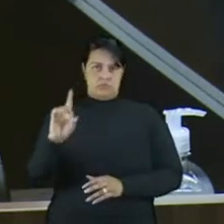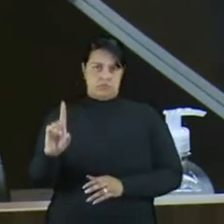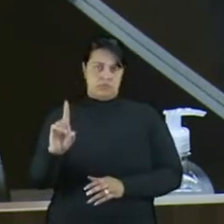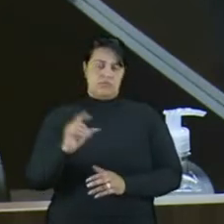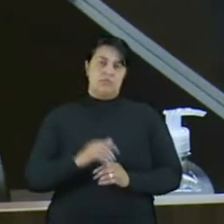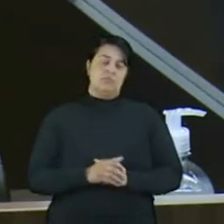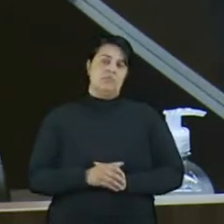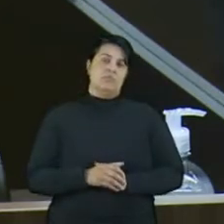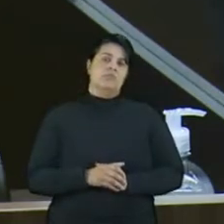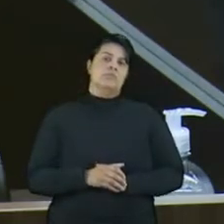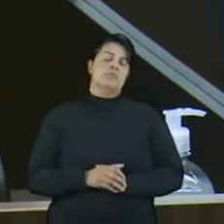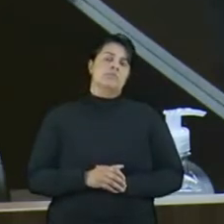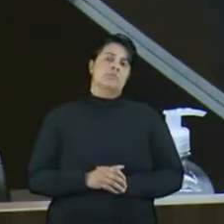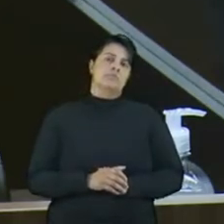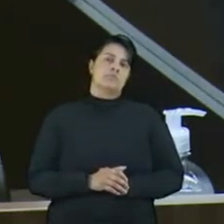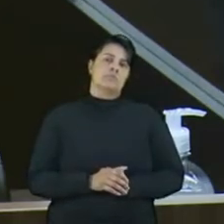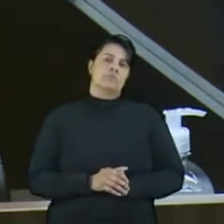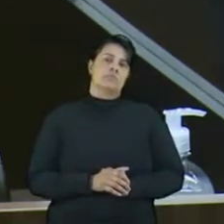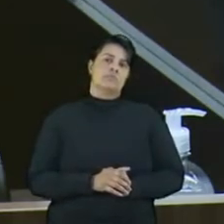Considerando